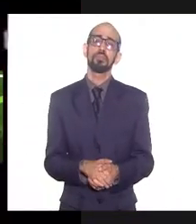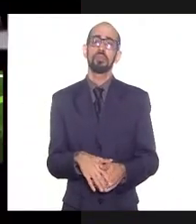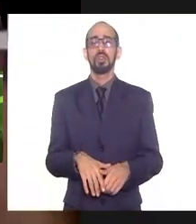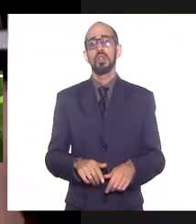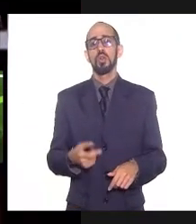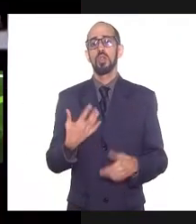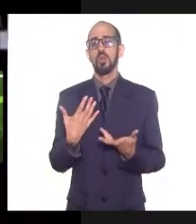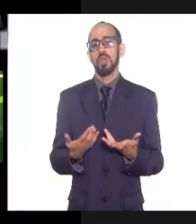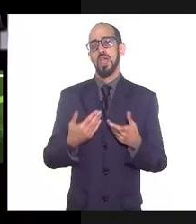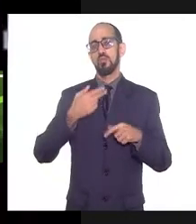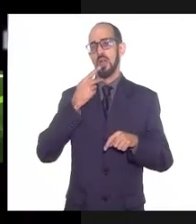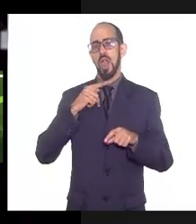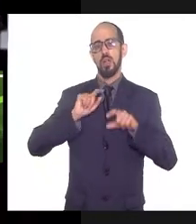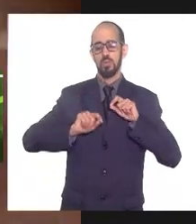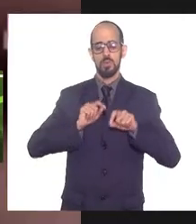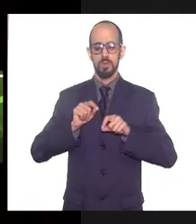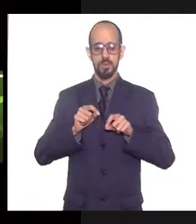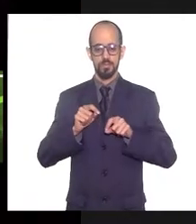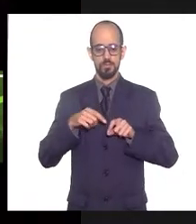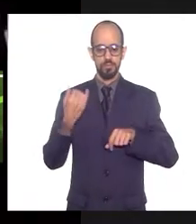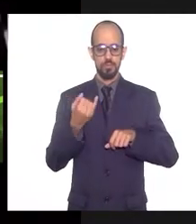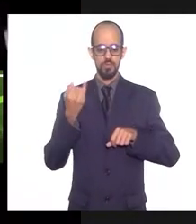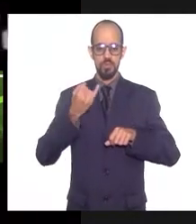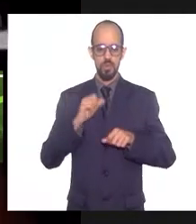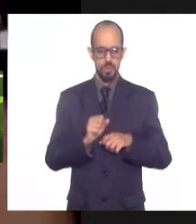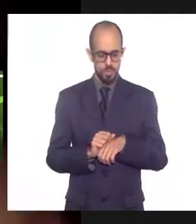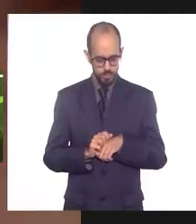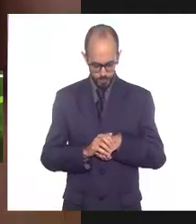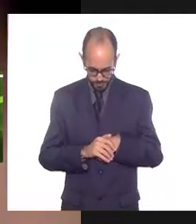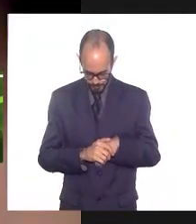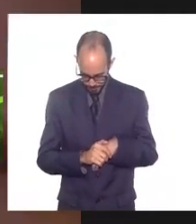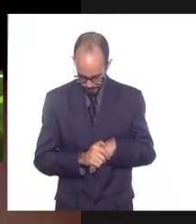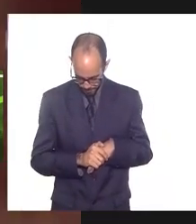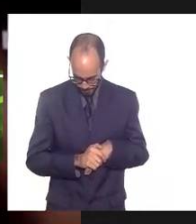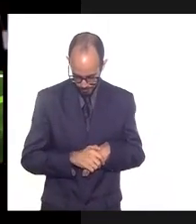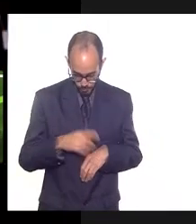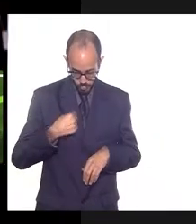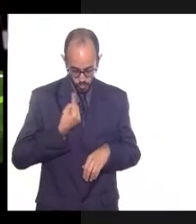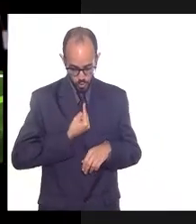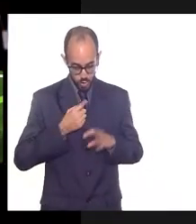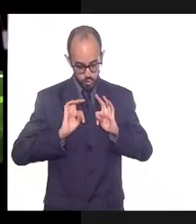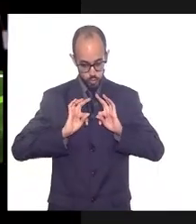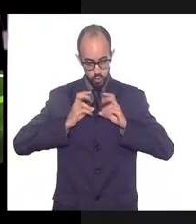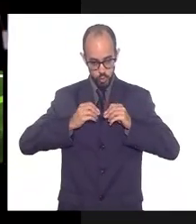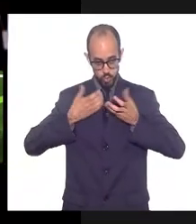o que eu quero, que eu acho que é importante ficar claro, porque o que nós todos queremos...